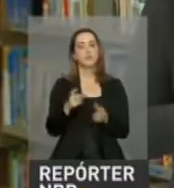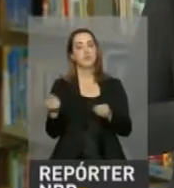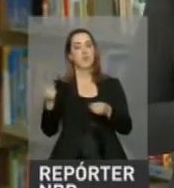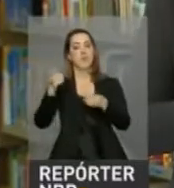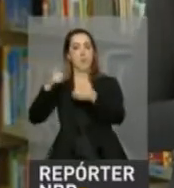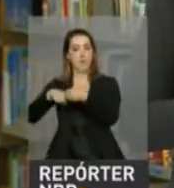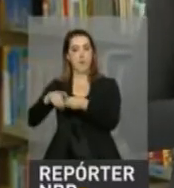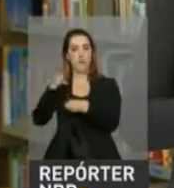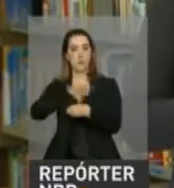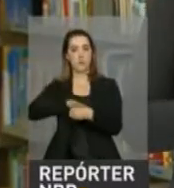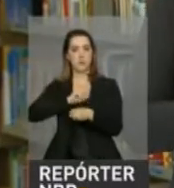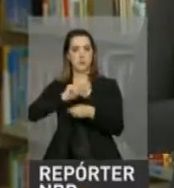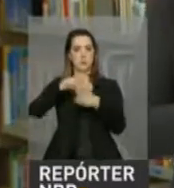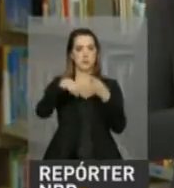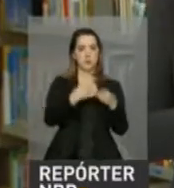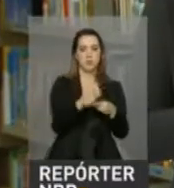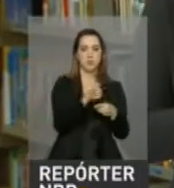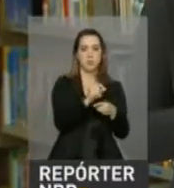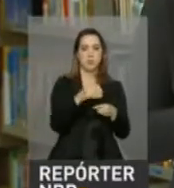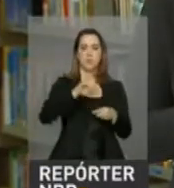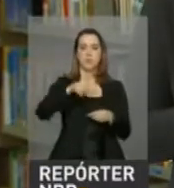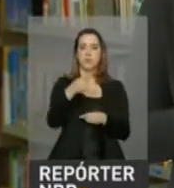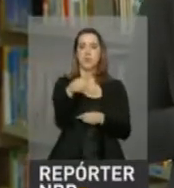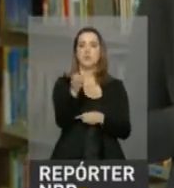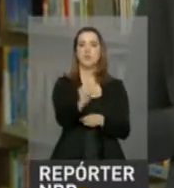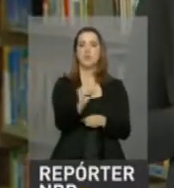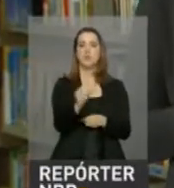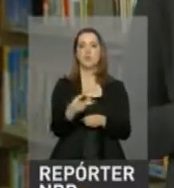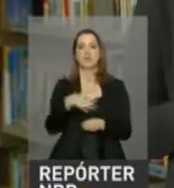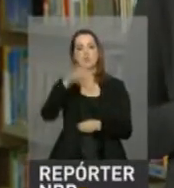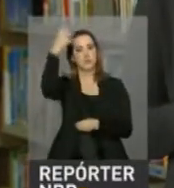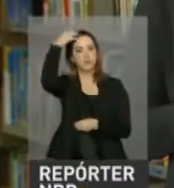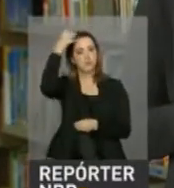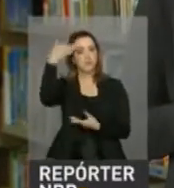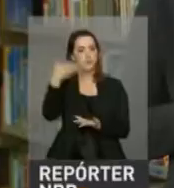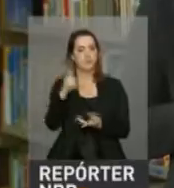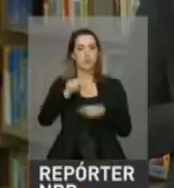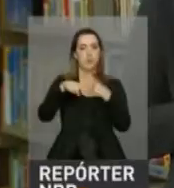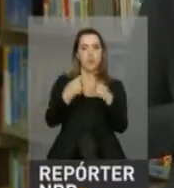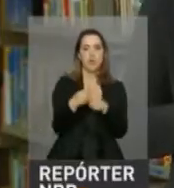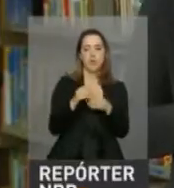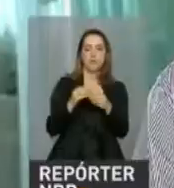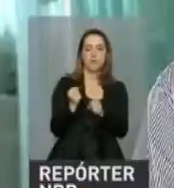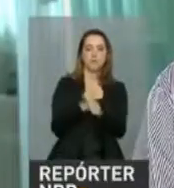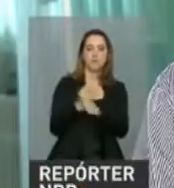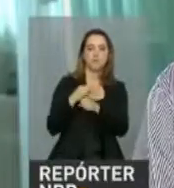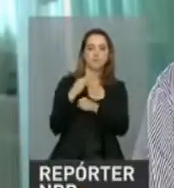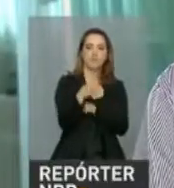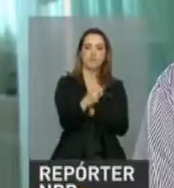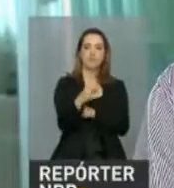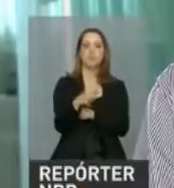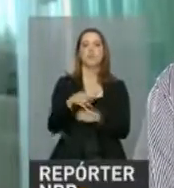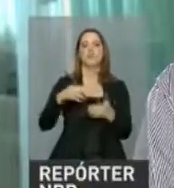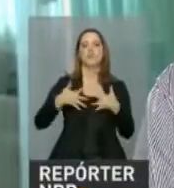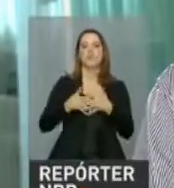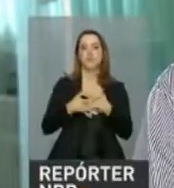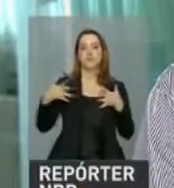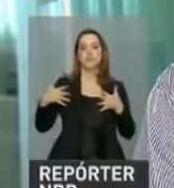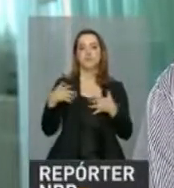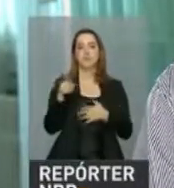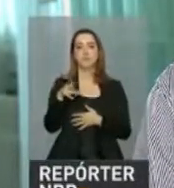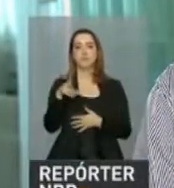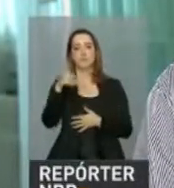Brasil. Anos mais tarde, no dia 7 de setembro de 1822, foi proclamada a independência do Brasil. Dom Pedro era um sujeito que